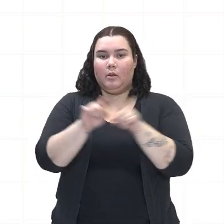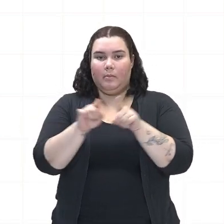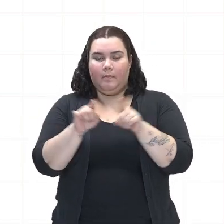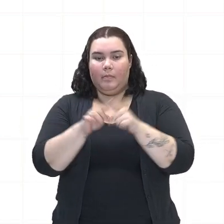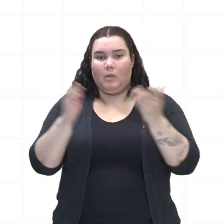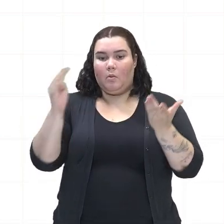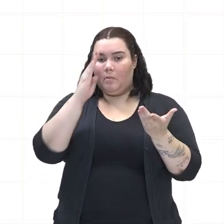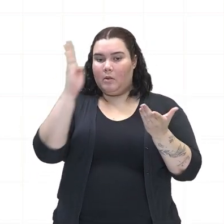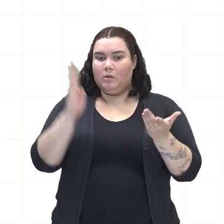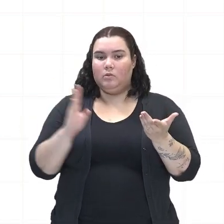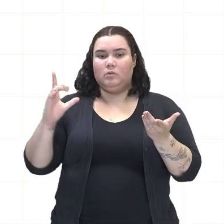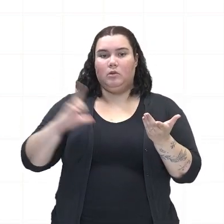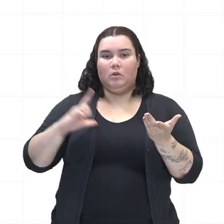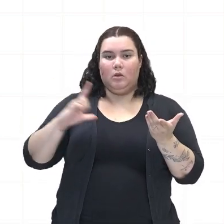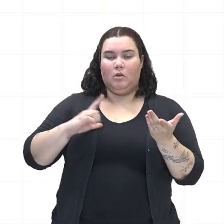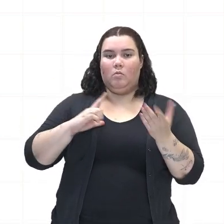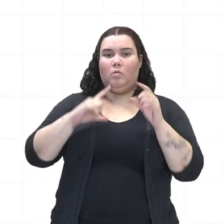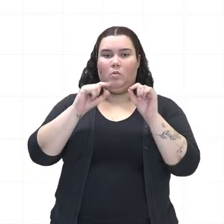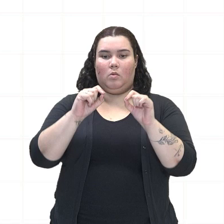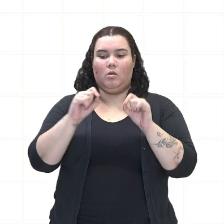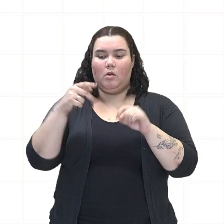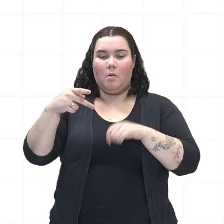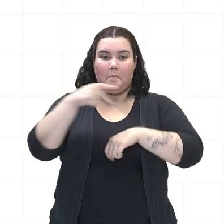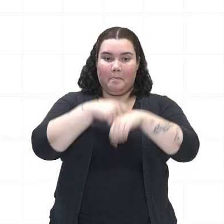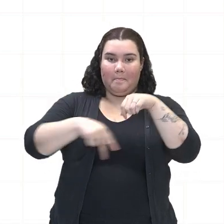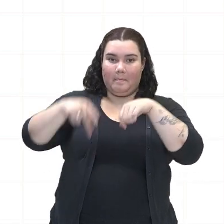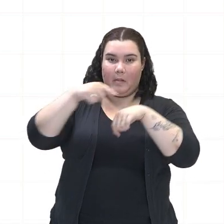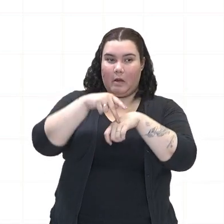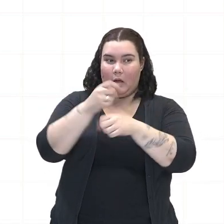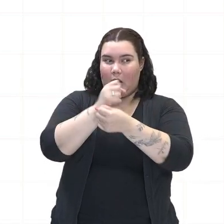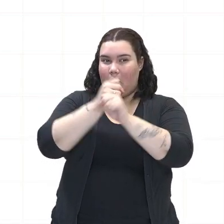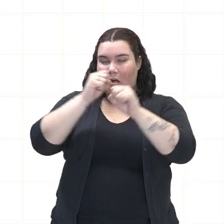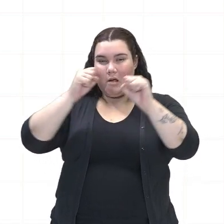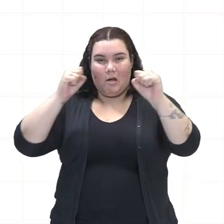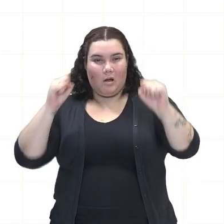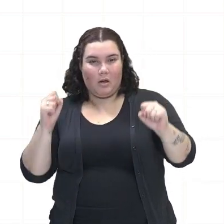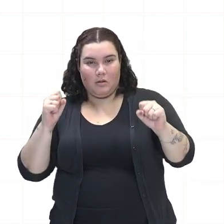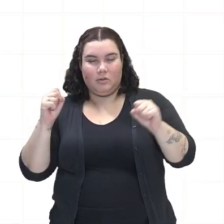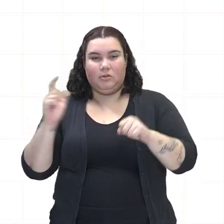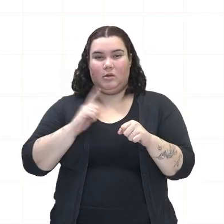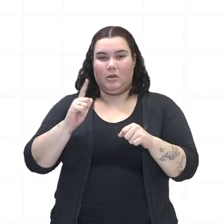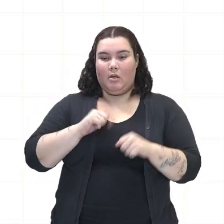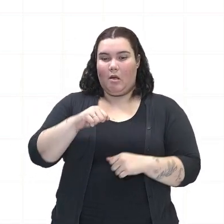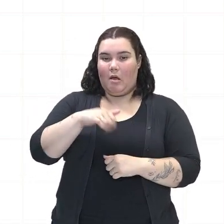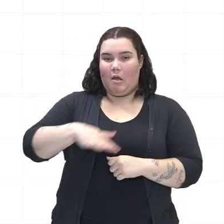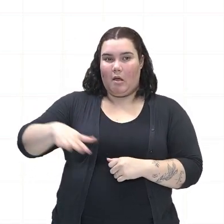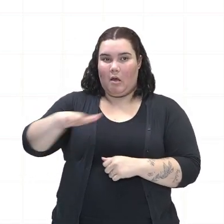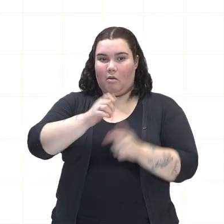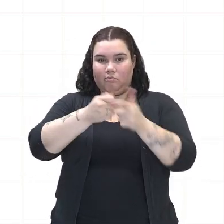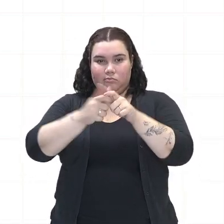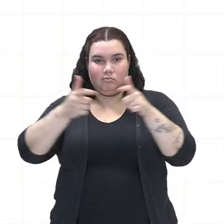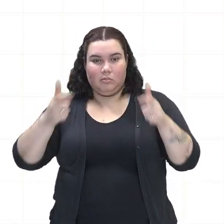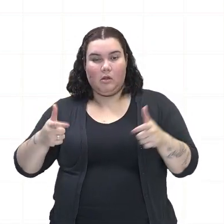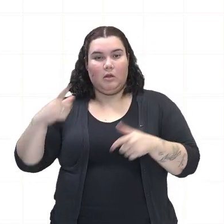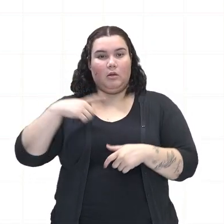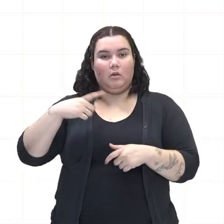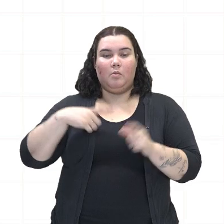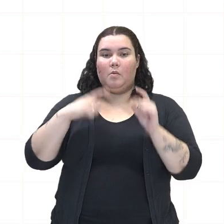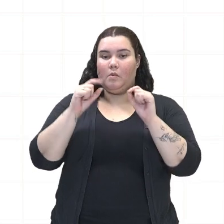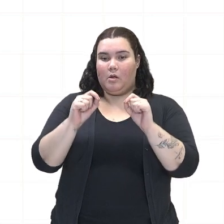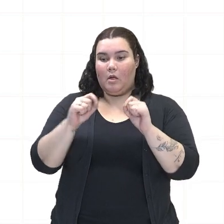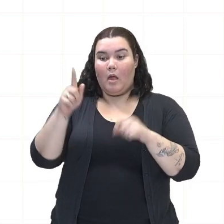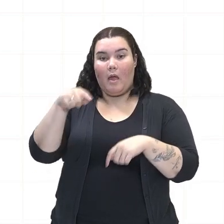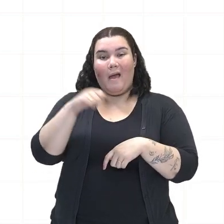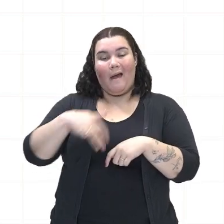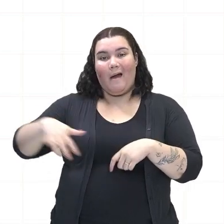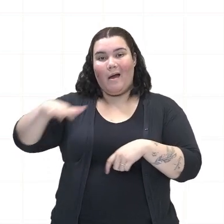ele tem, devido ao ser um país muito grande, com muitas áreas que ainda inclusive são